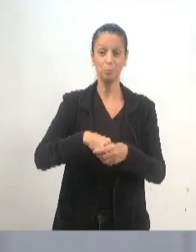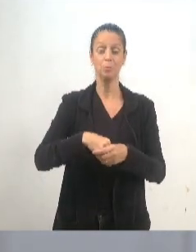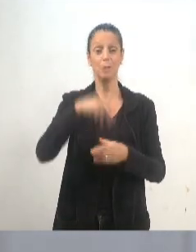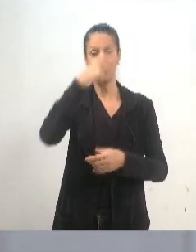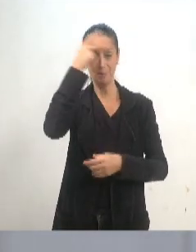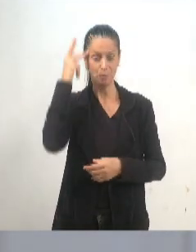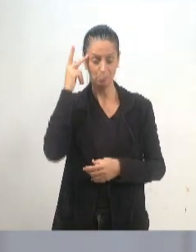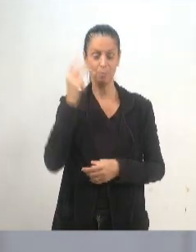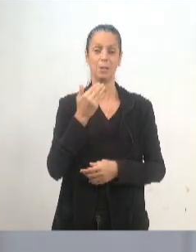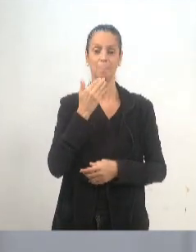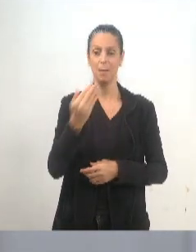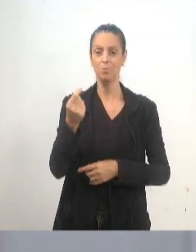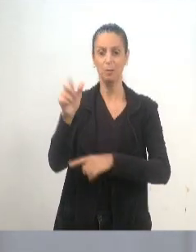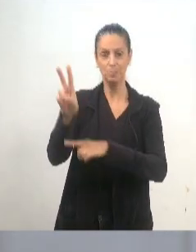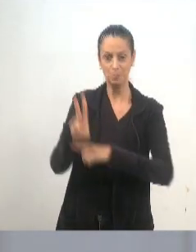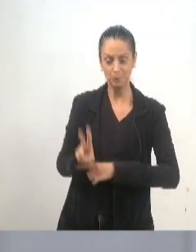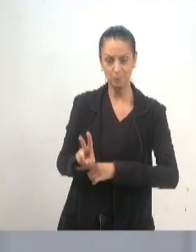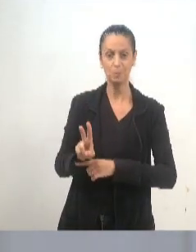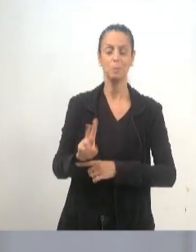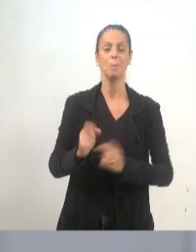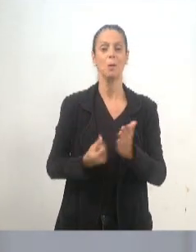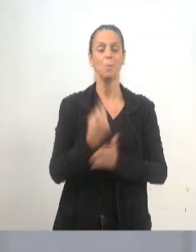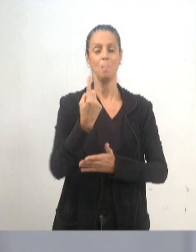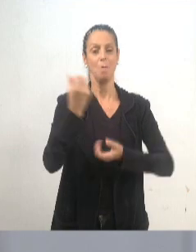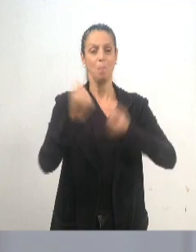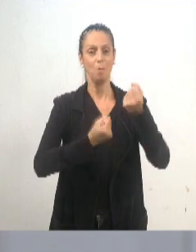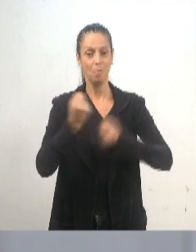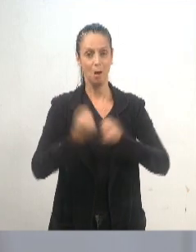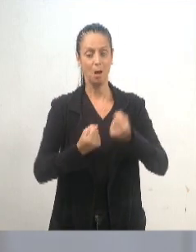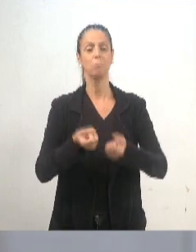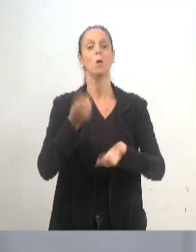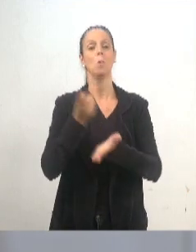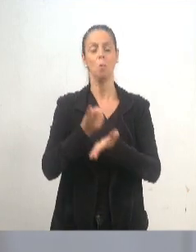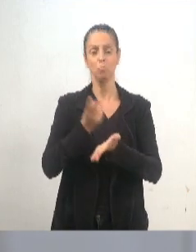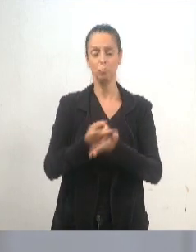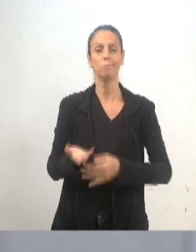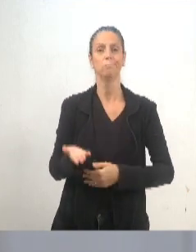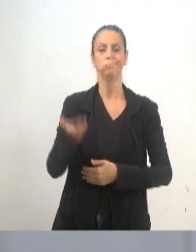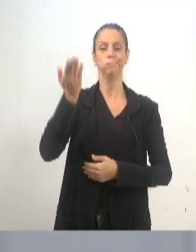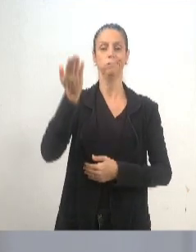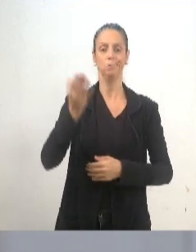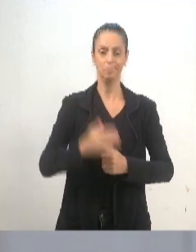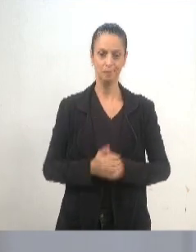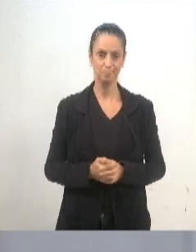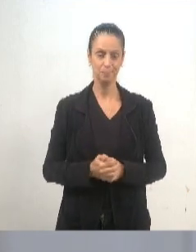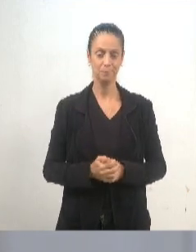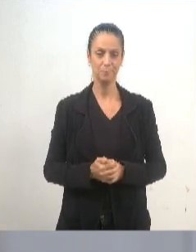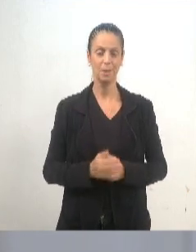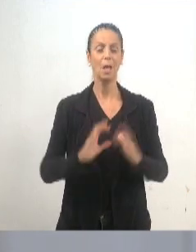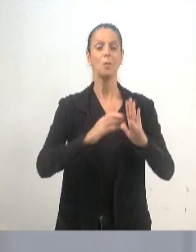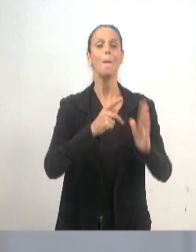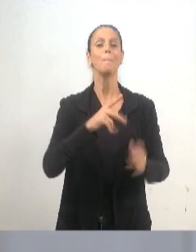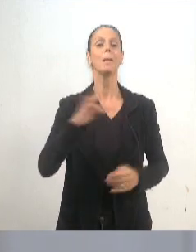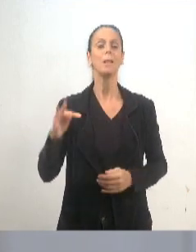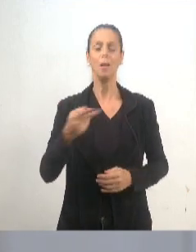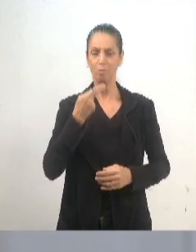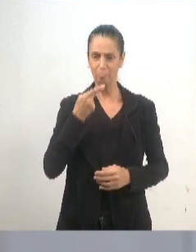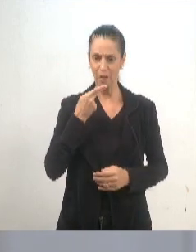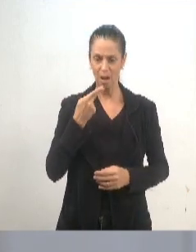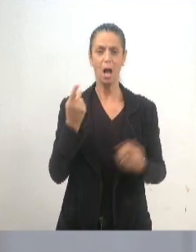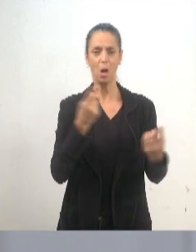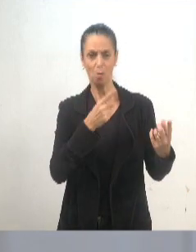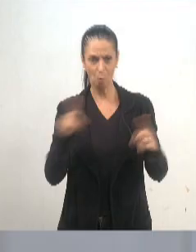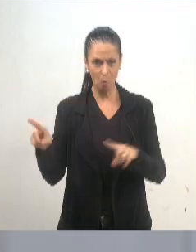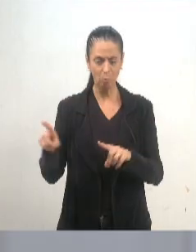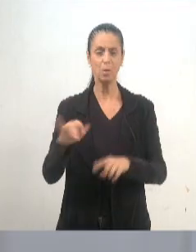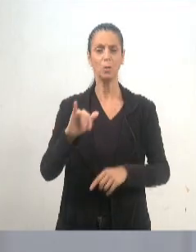que pega um empréstimo para comprar o seu primeiro carro, essa continua. Fala que a bancada do PT, vamos falar alguma coisa contra o aumento